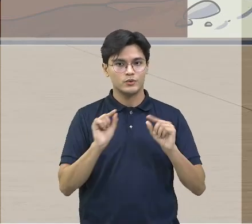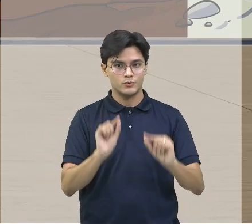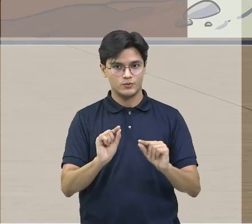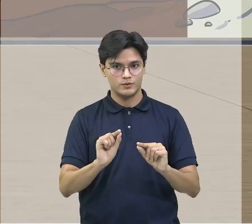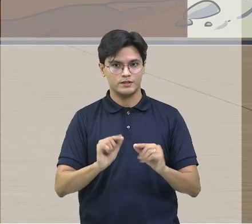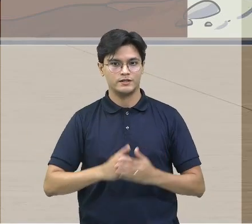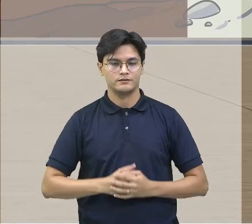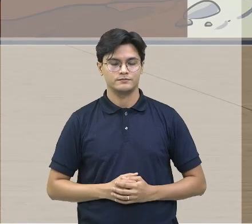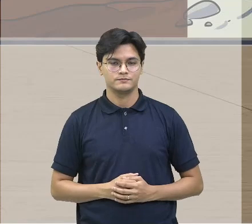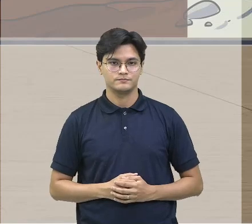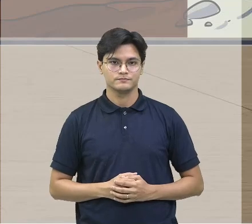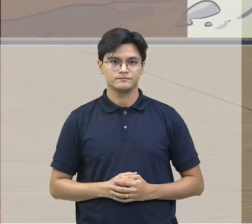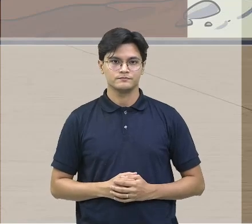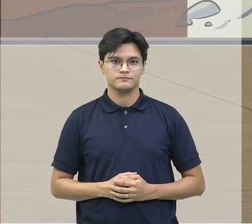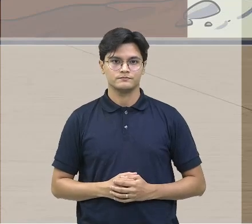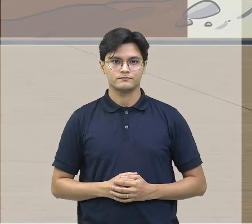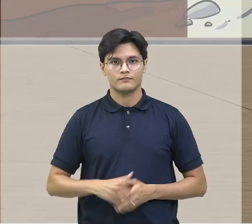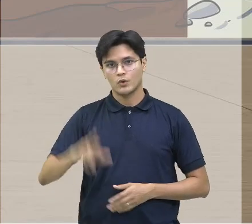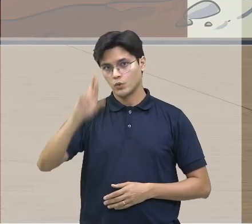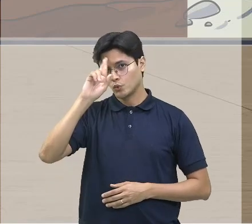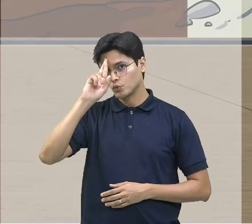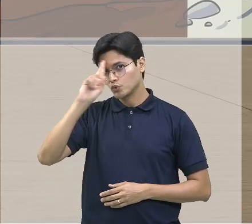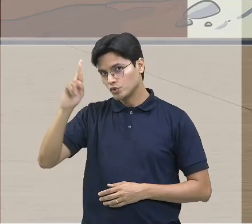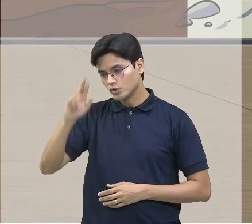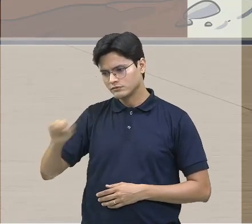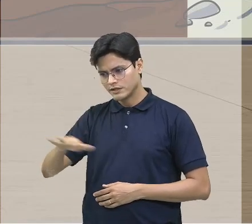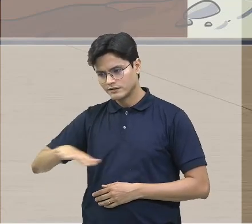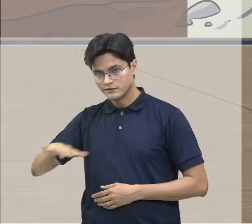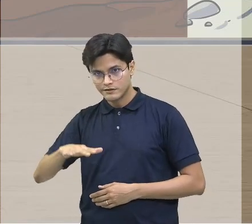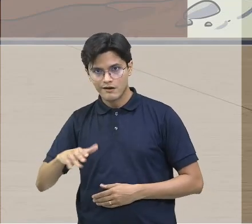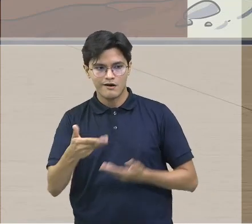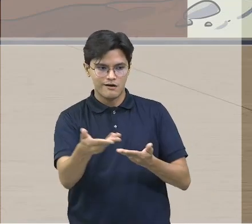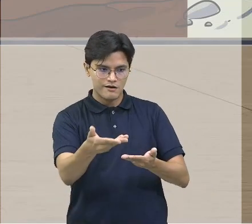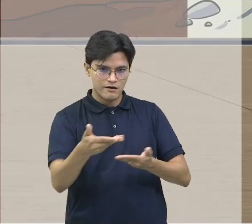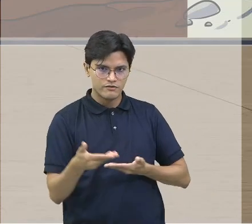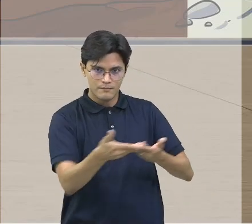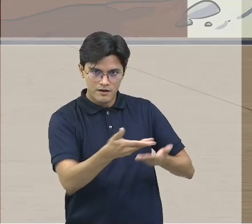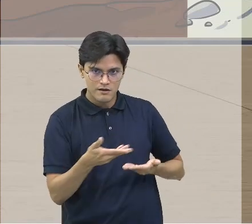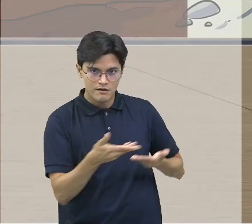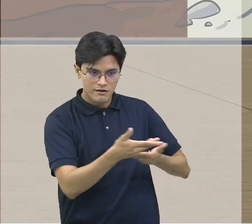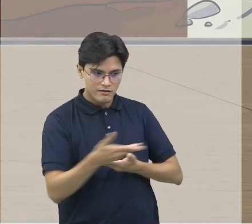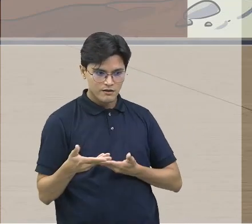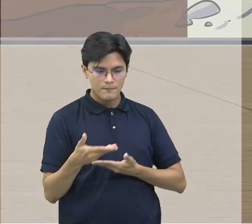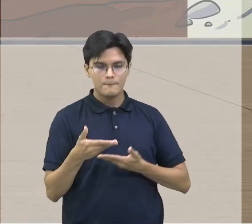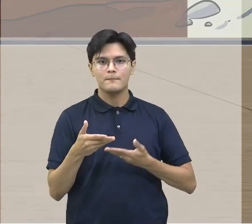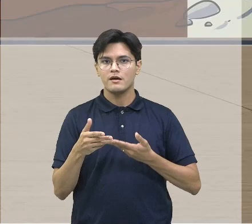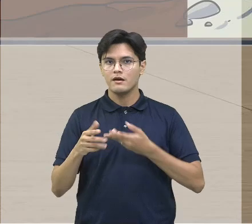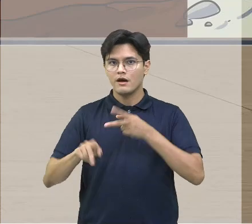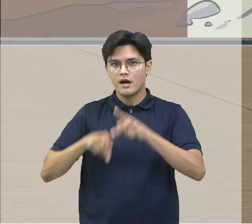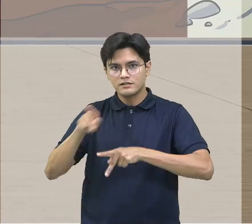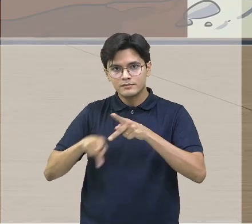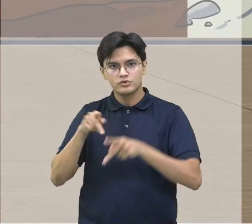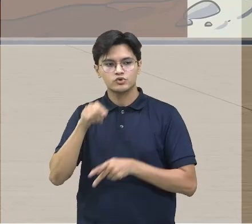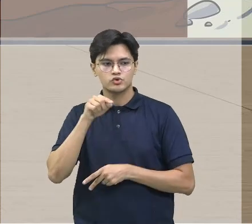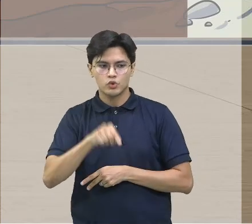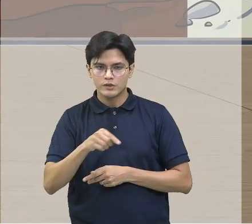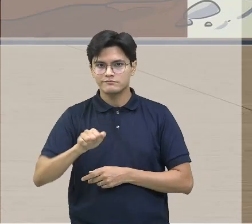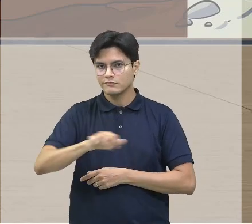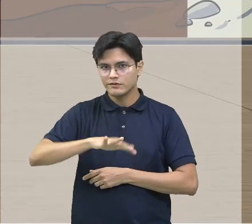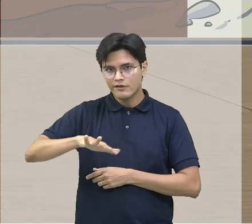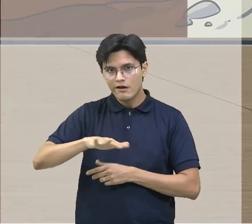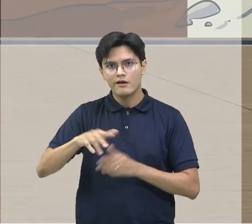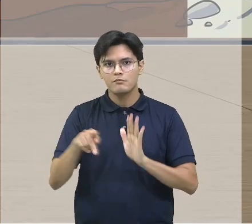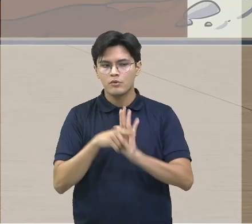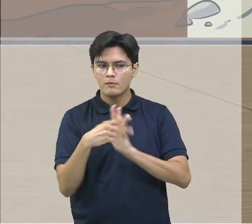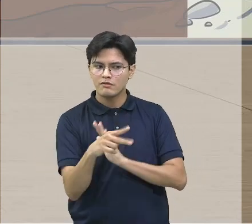para poder receber essas pessoas mais pobres que migravam da cidade para o campo, que não possuíam terras, para receber ali nessa terra, elas